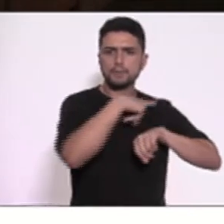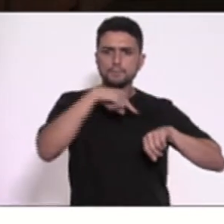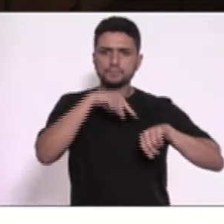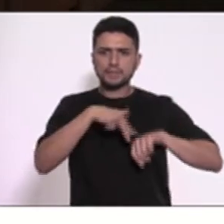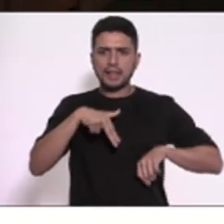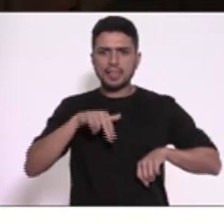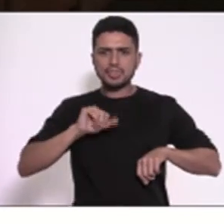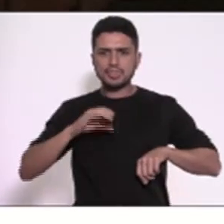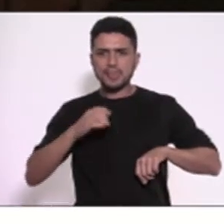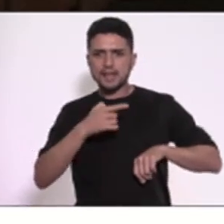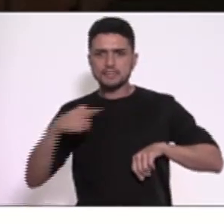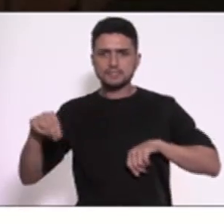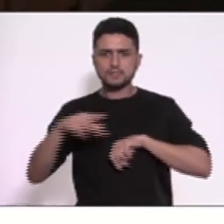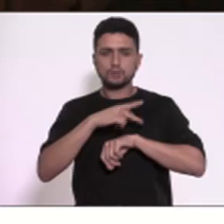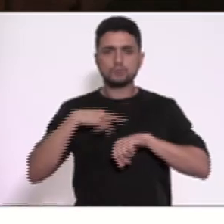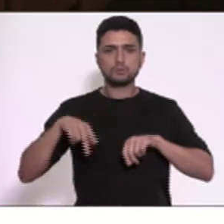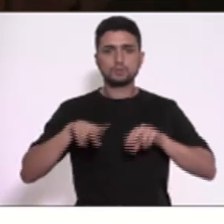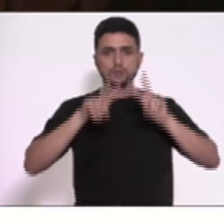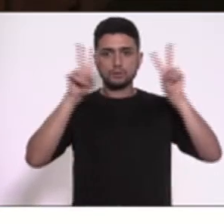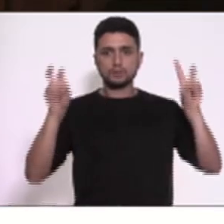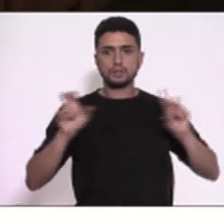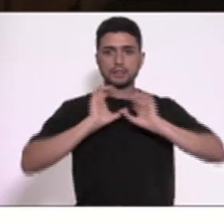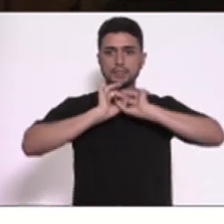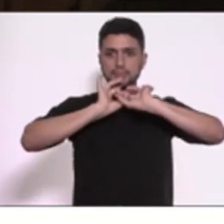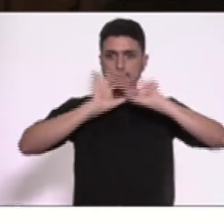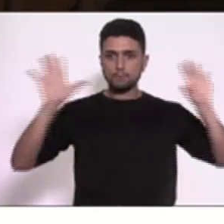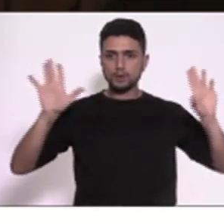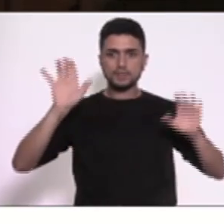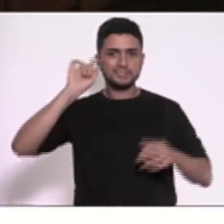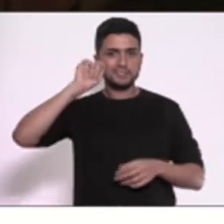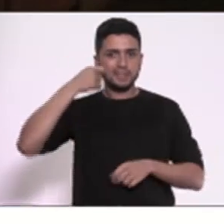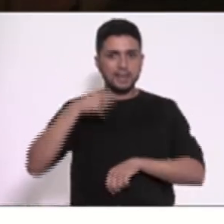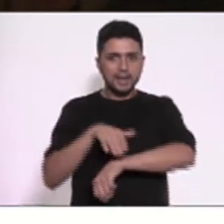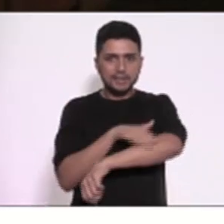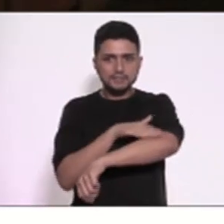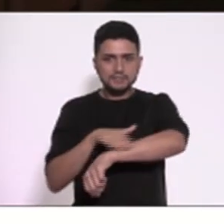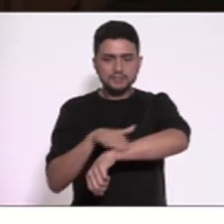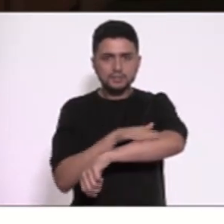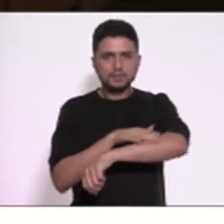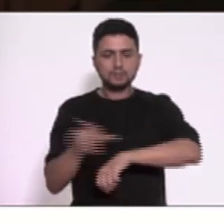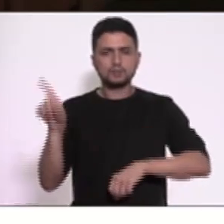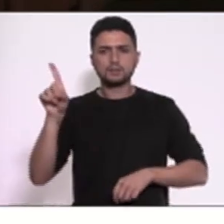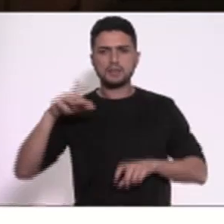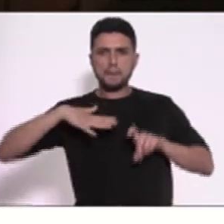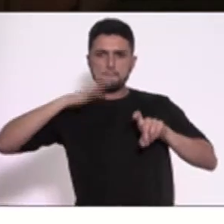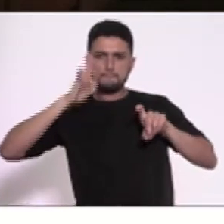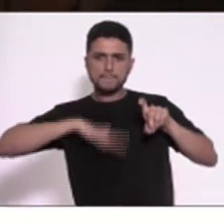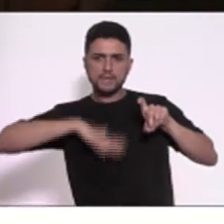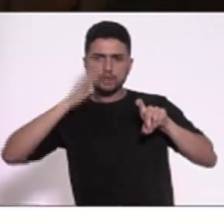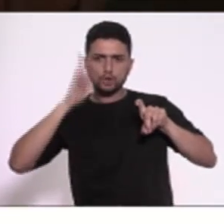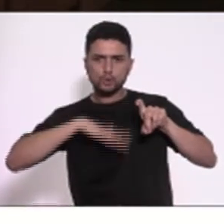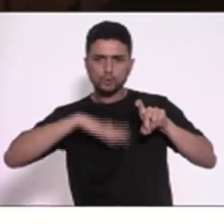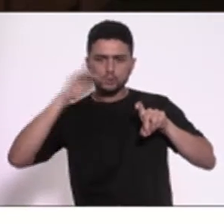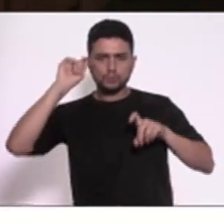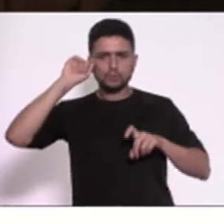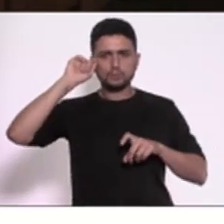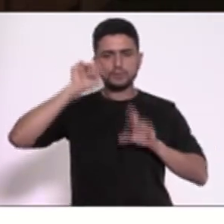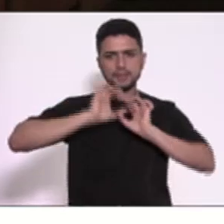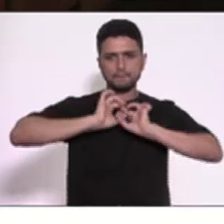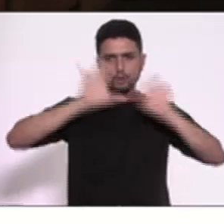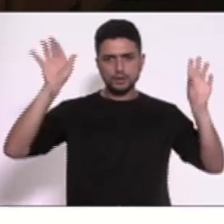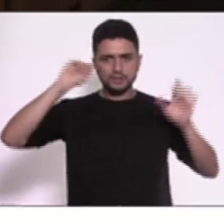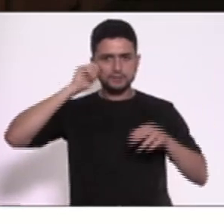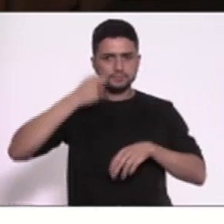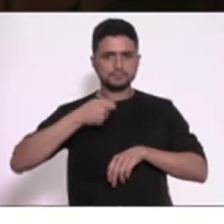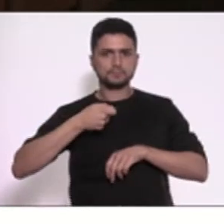democracia racial, que a posteriori os novos pesquisadores vão chamar do mito da democracia racial. Ou seja, o Brasil, que era